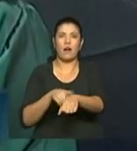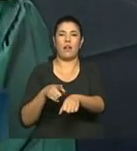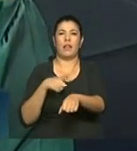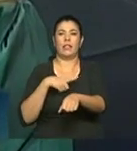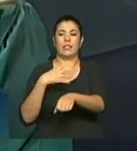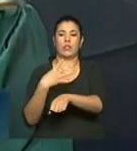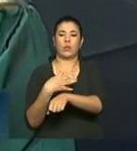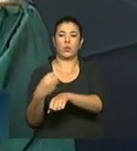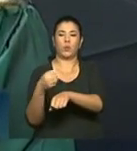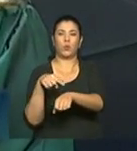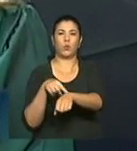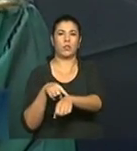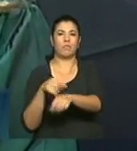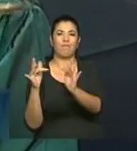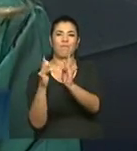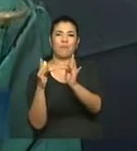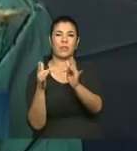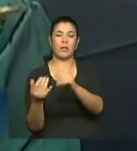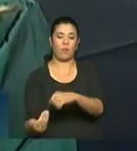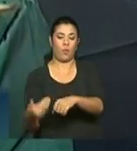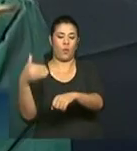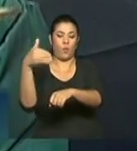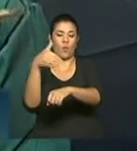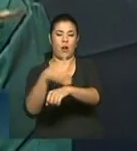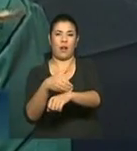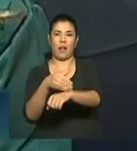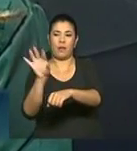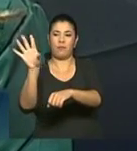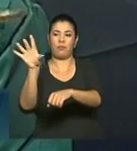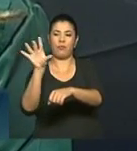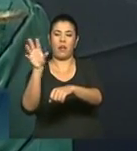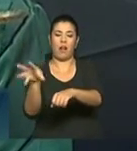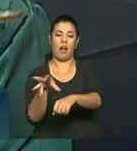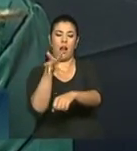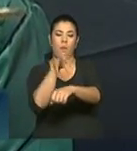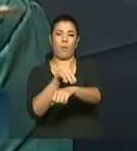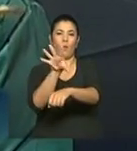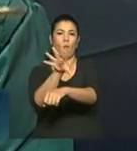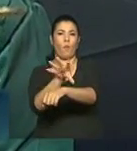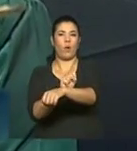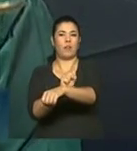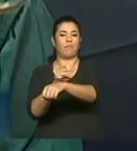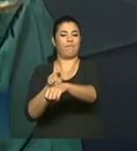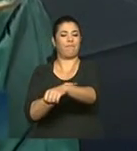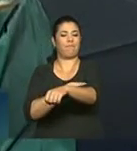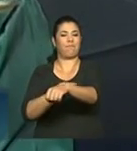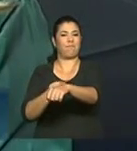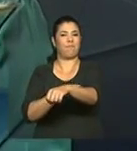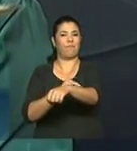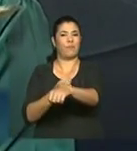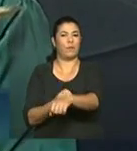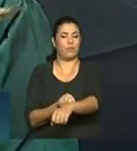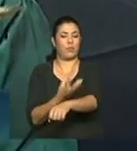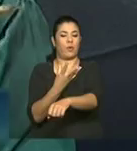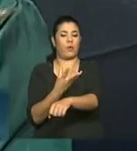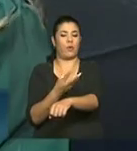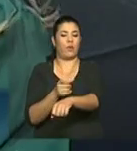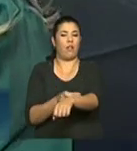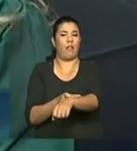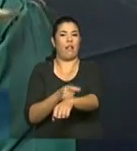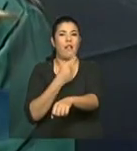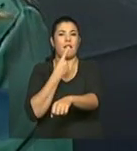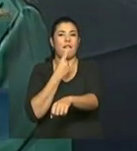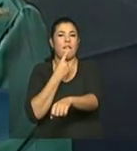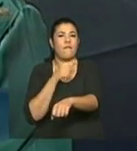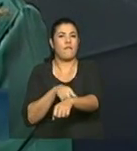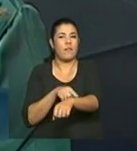acontece? Inicialmente, ao penetrar o organismo, ela se aloja na pele e produz essas manchas que o ministro mencionou,